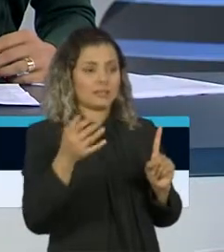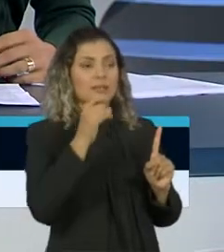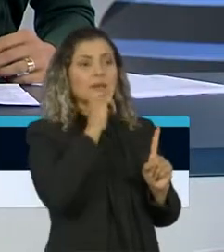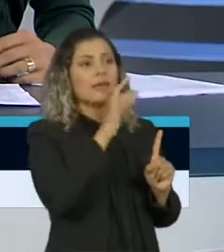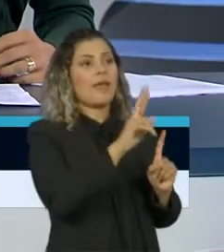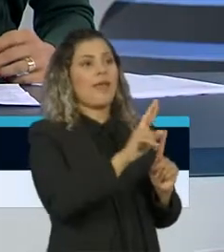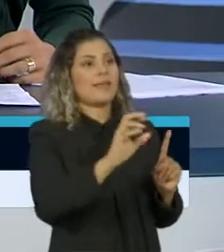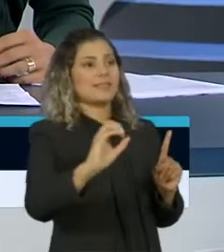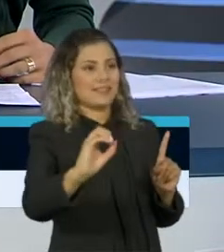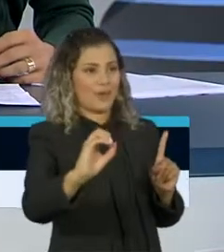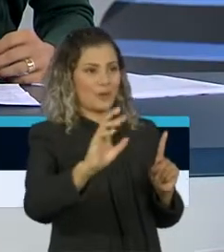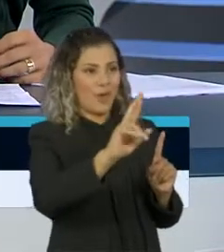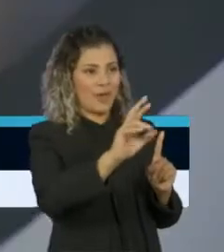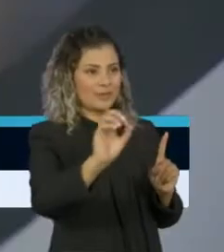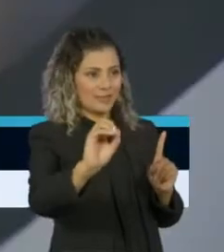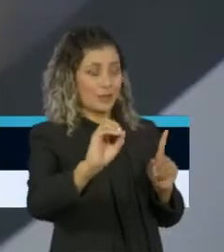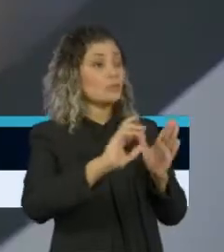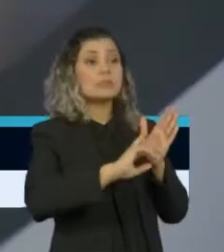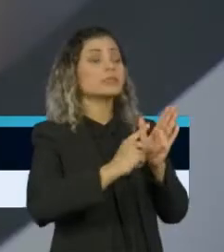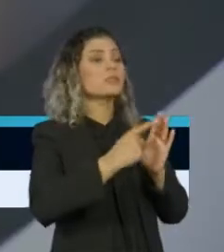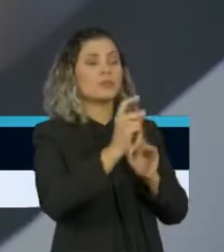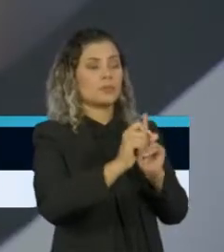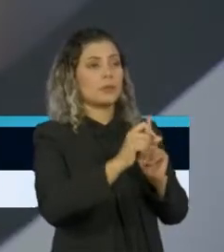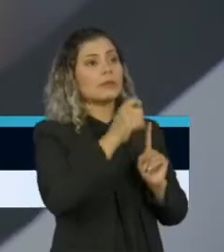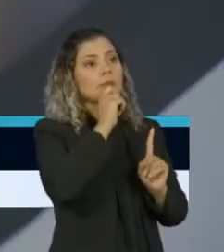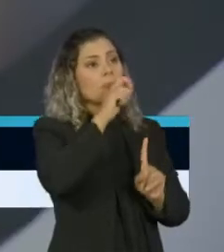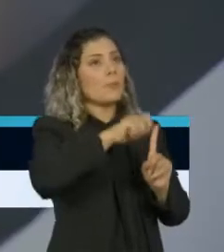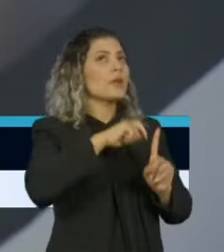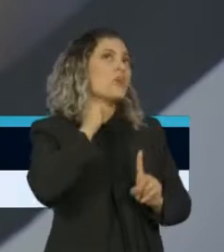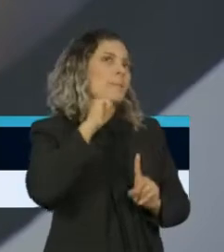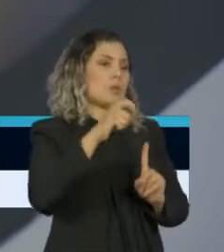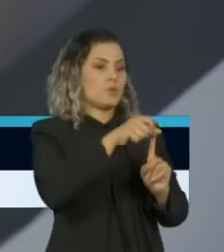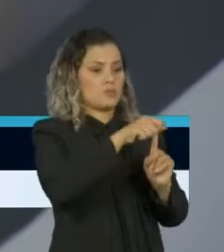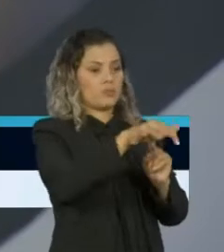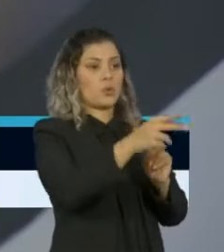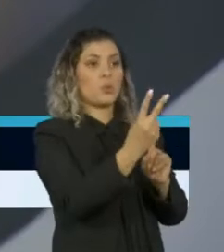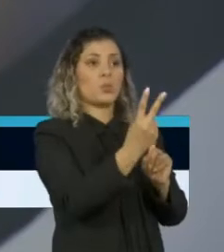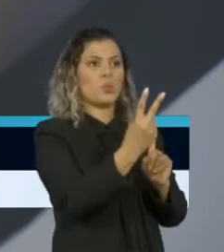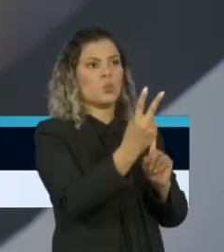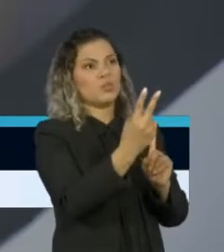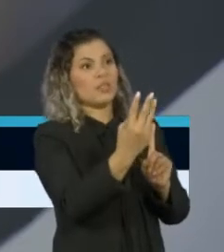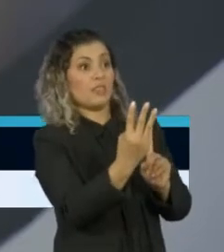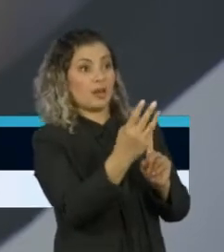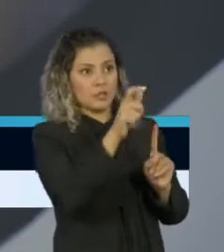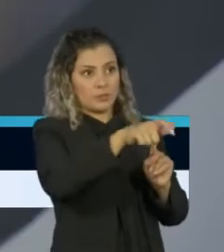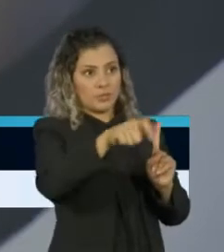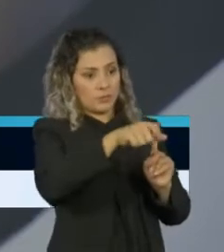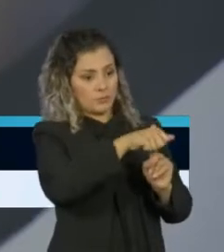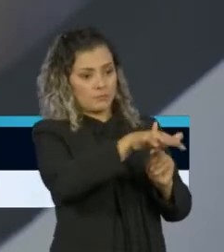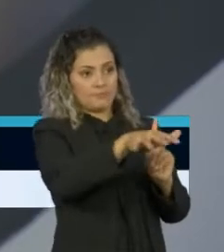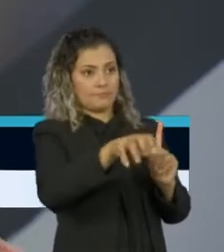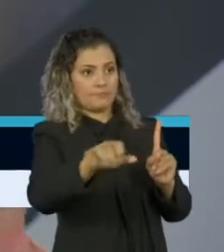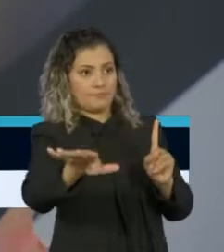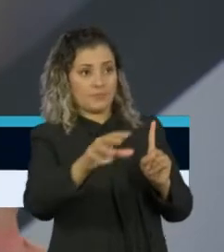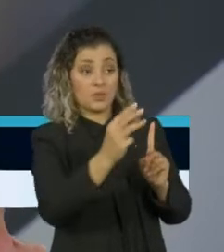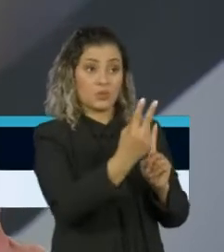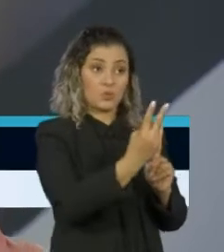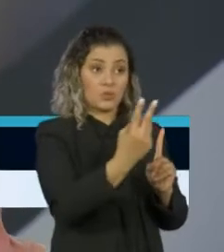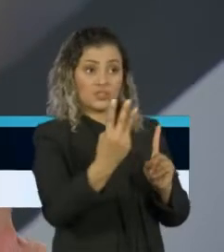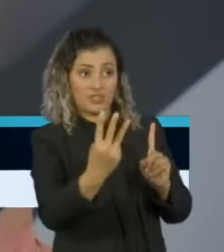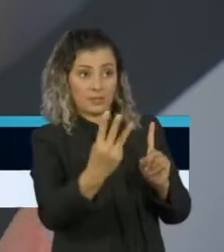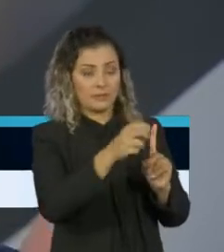de r0 lá no começo de abril nós temos uma taxa em torno de dois e meio isso quer dizer cada pessoa contaminada